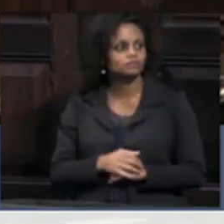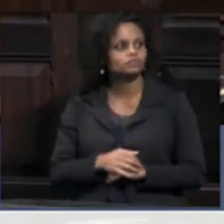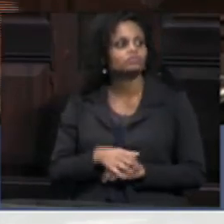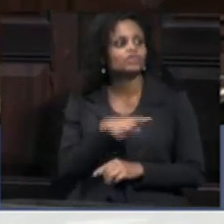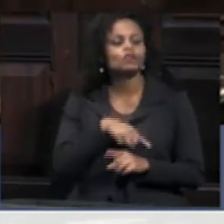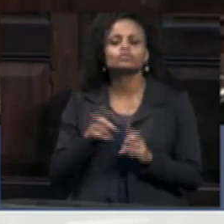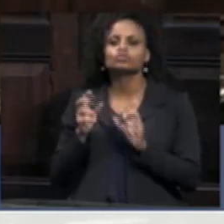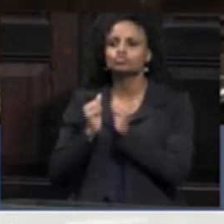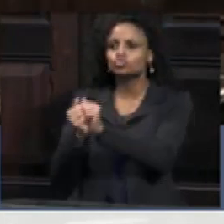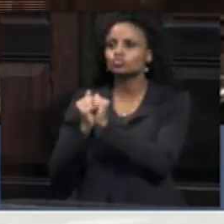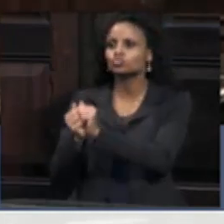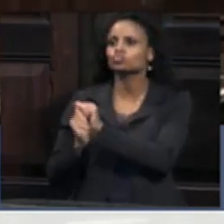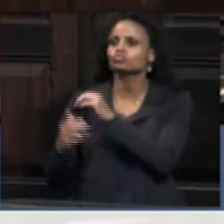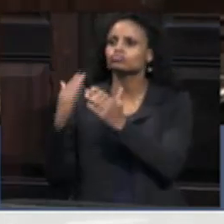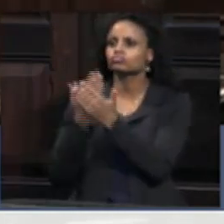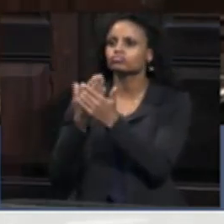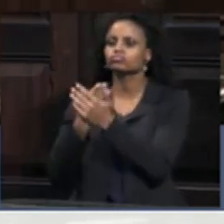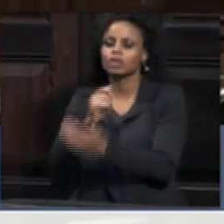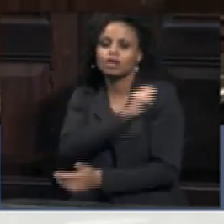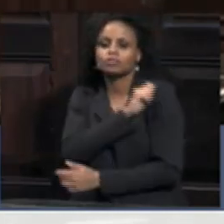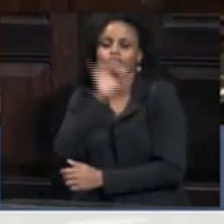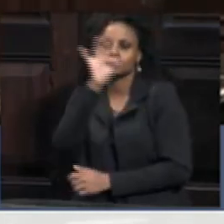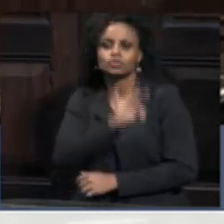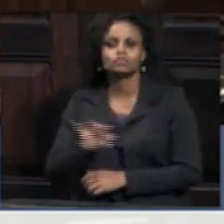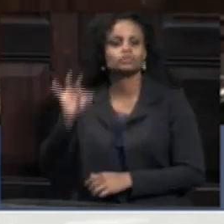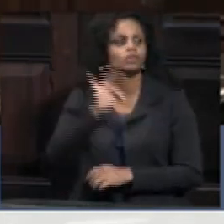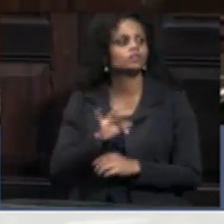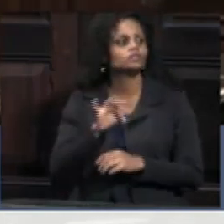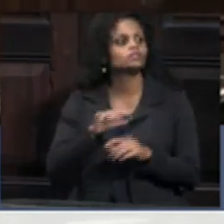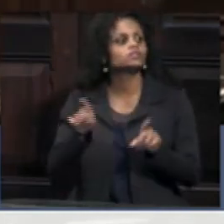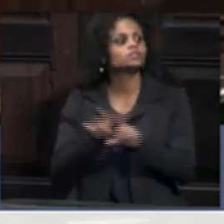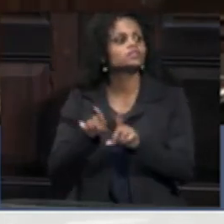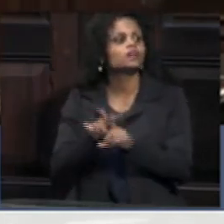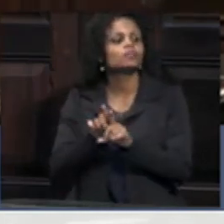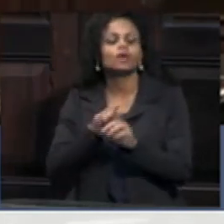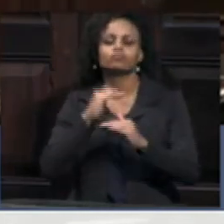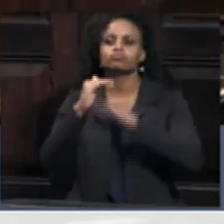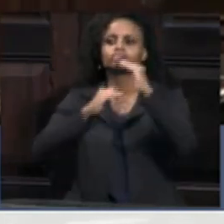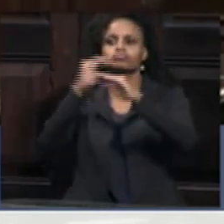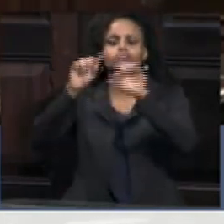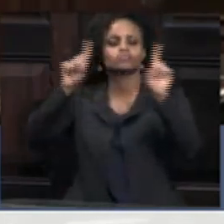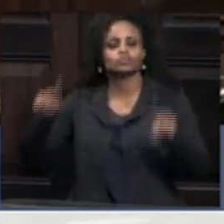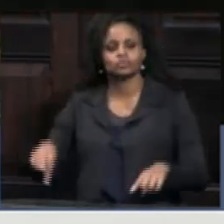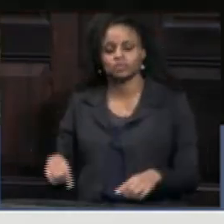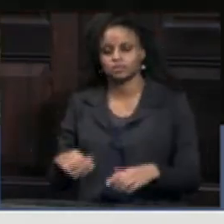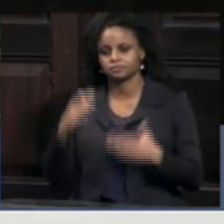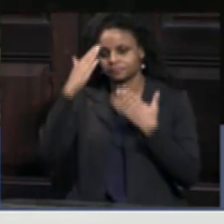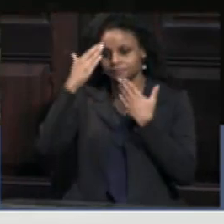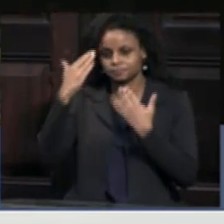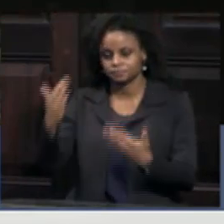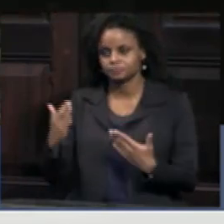dos estudantes e a favor do plano de cargos, carreiras e salários para a saúde. Obrigada.